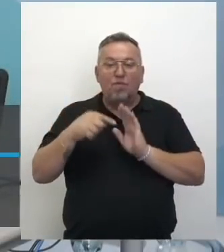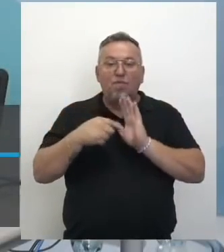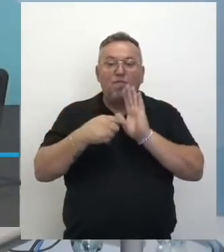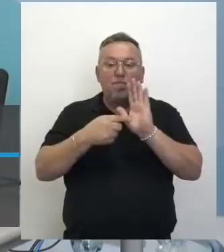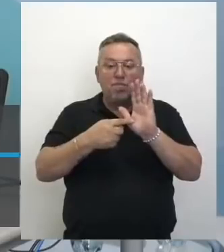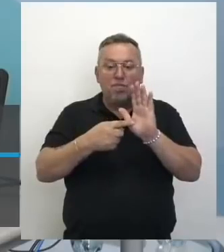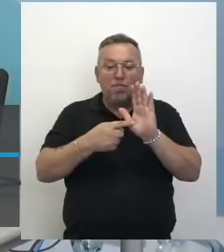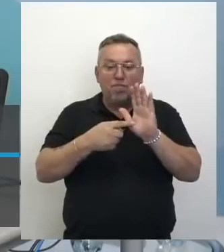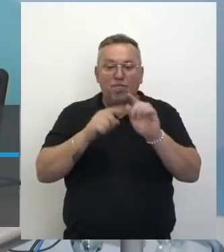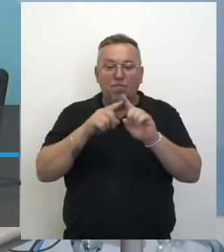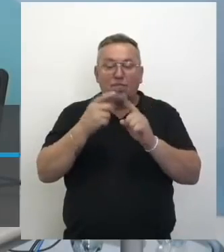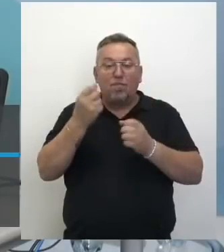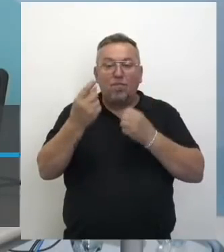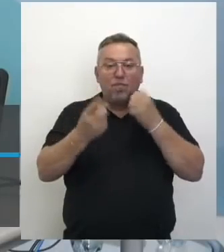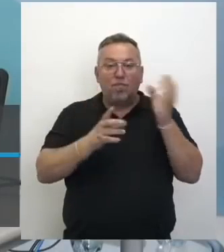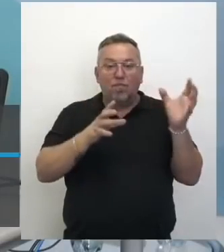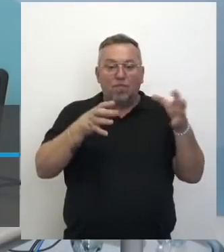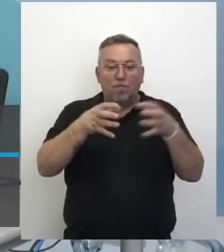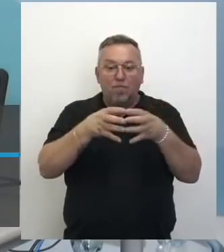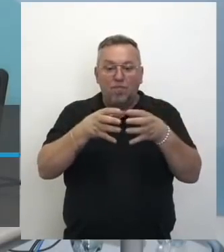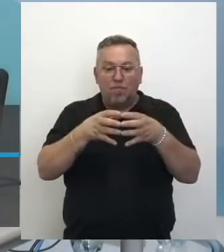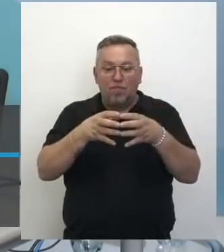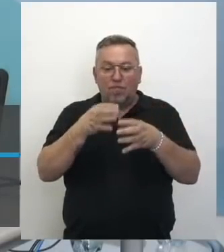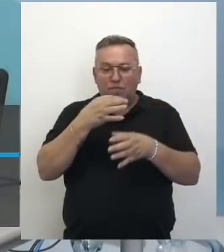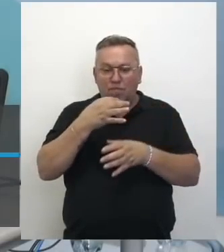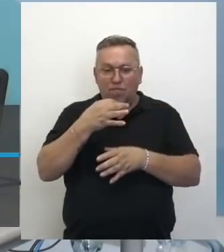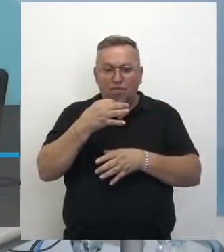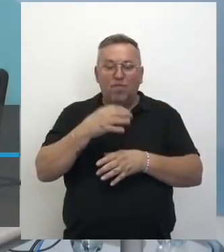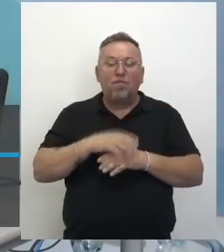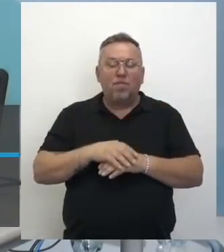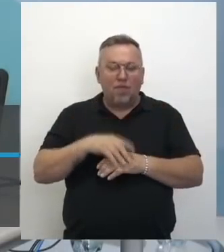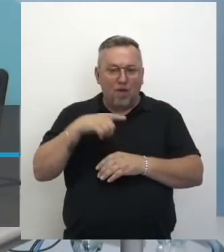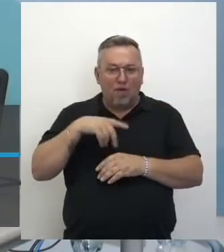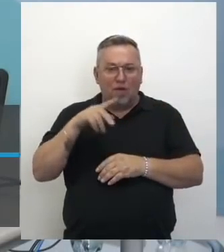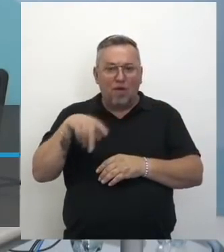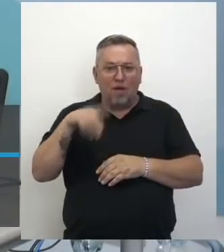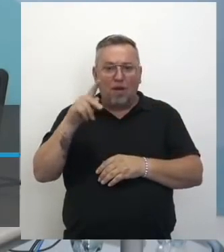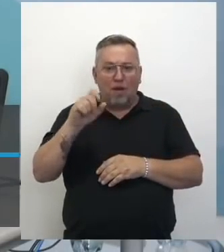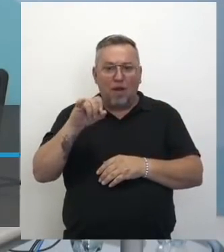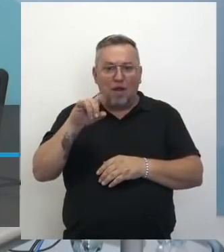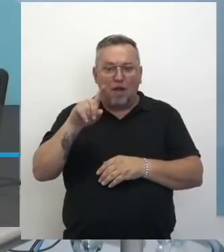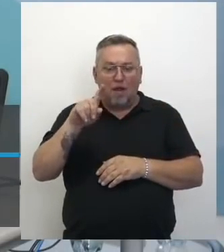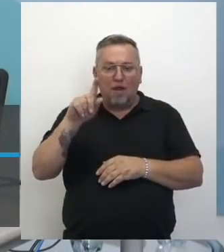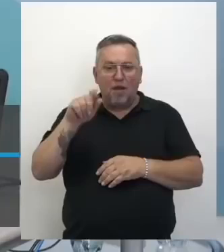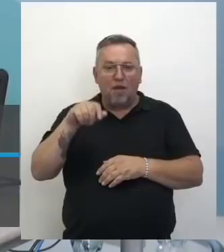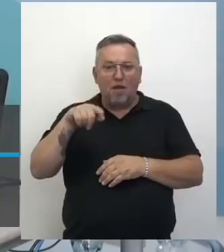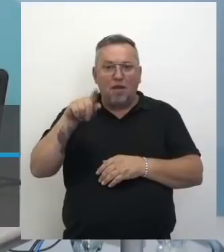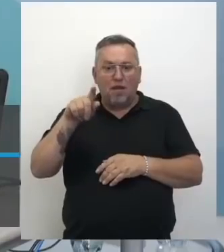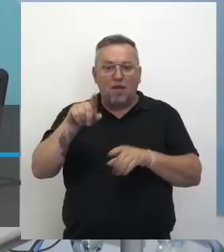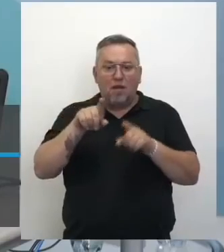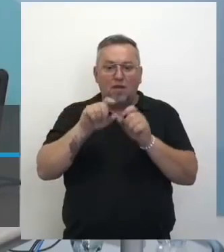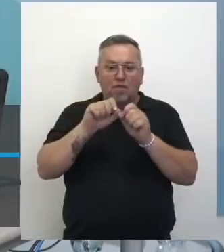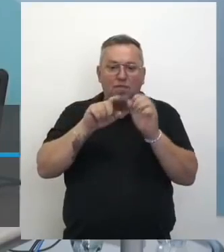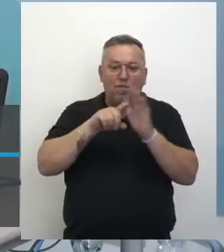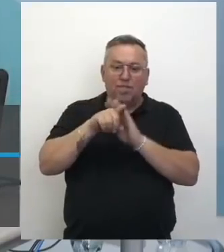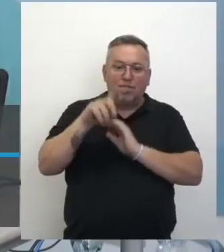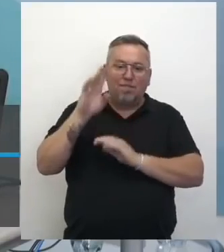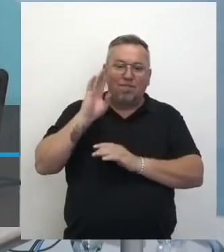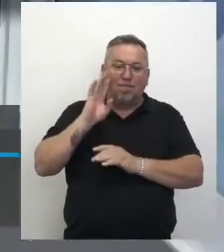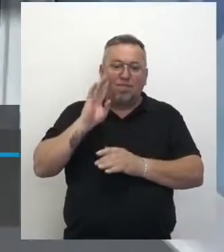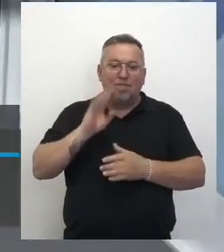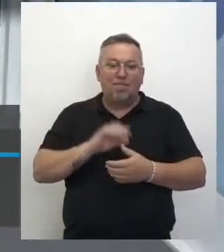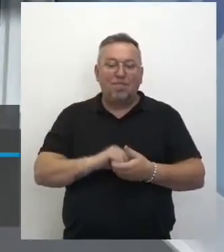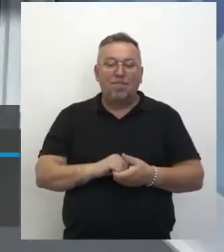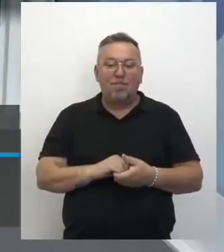apresentação com algumas tribos, e se eu não me engano, a tribo era Caigangue, e eu fiz algumas perguntas, muito legal. É isso